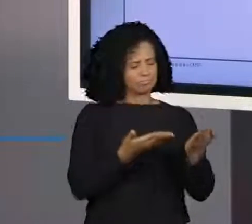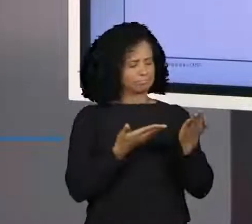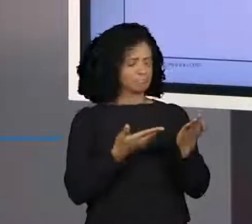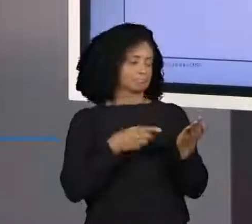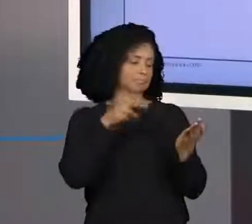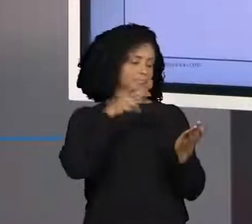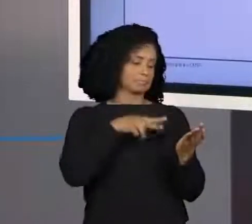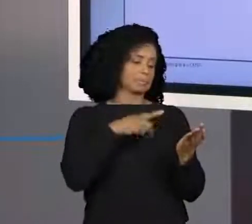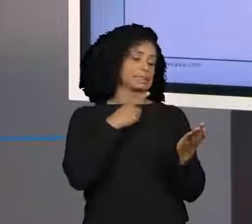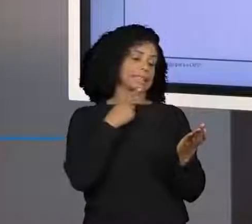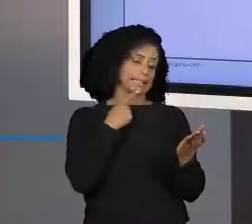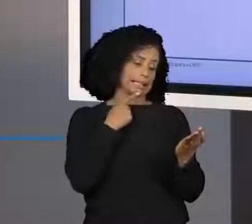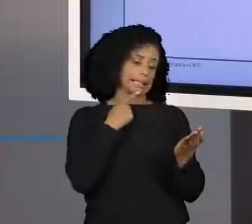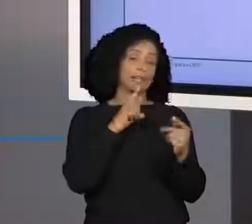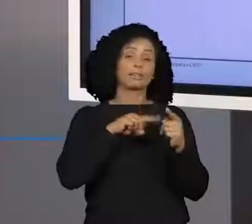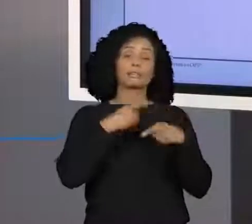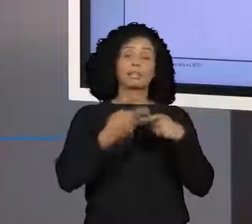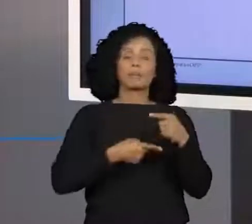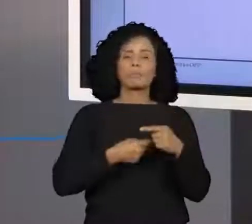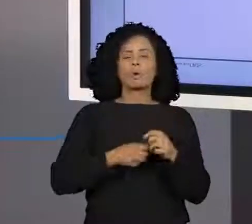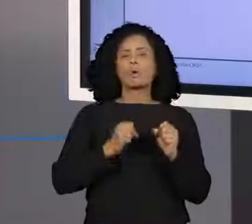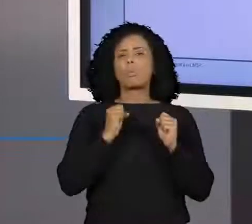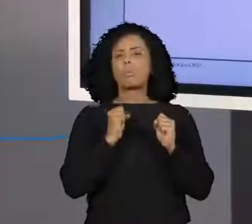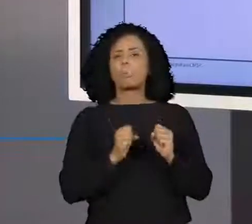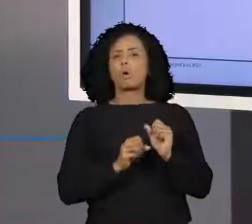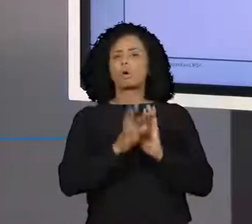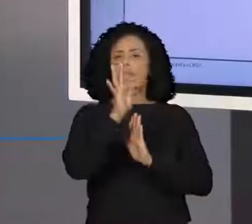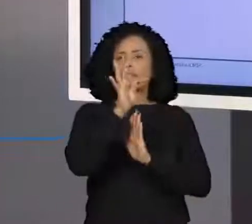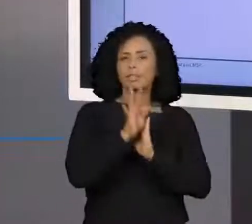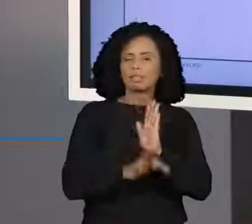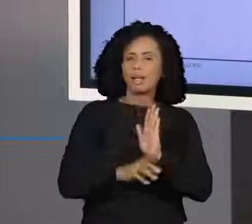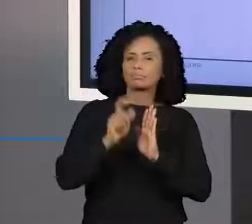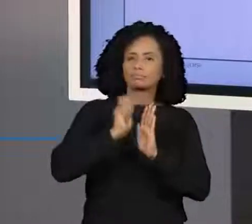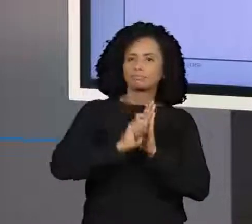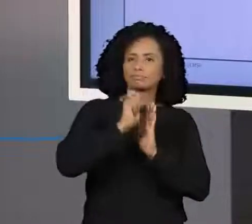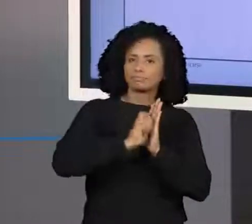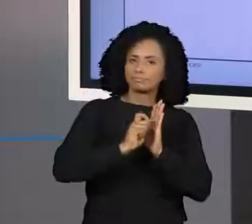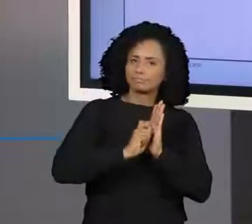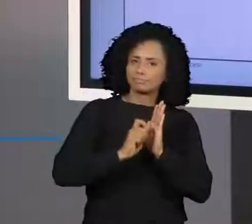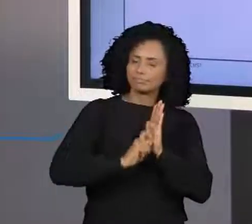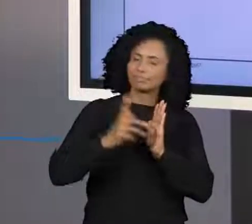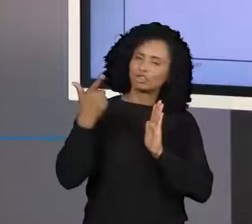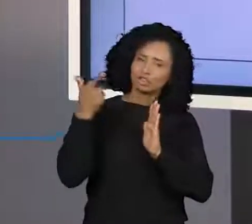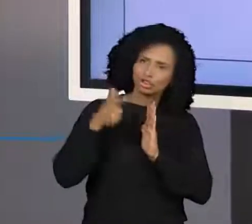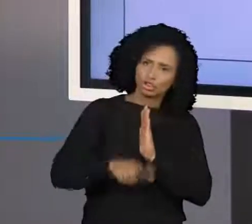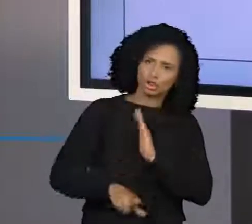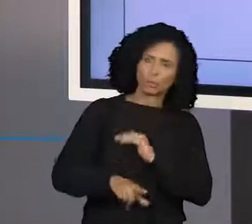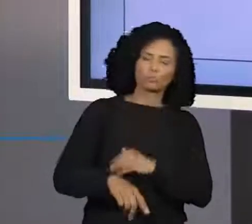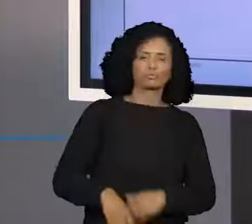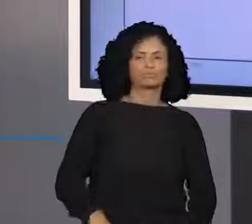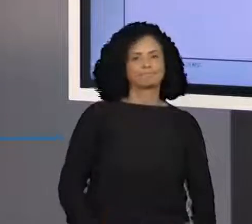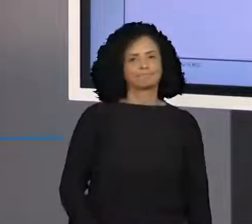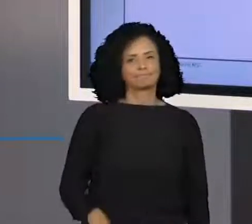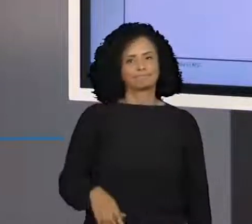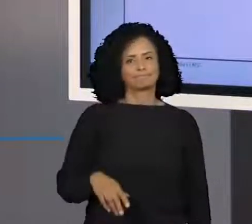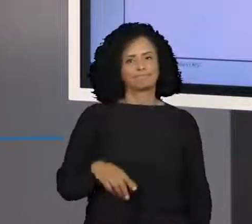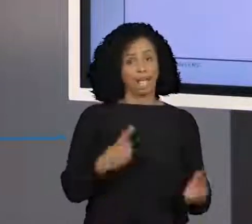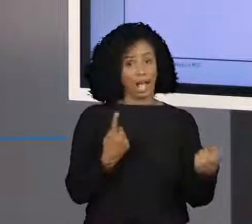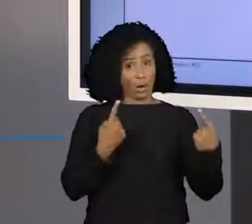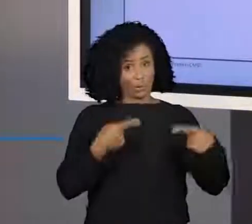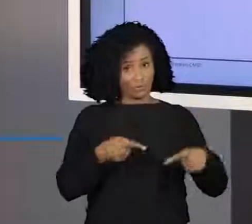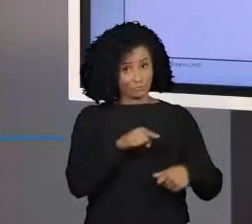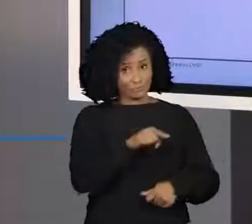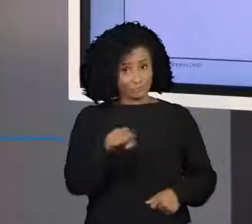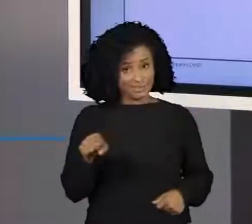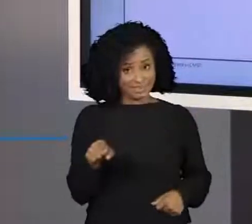e vai fazer um fichamento. Ou seja, você vai reescrever aquela informação que é muito importante. Esse é o desafio da aula de hoje, hein? Se